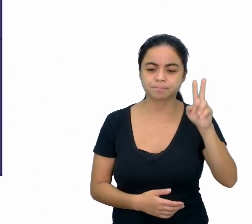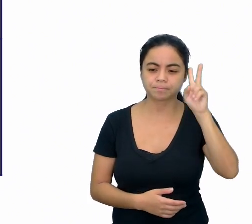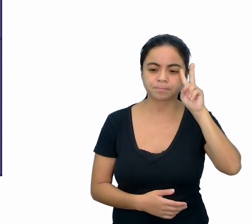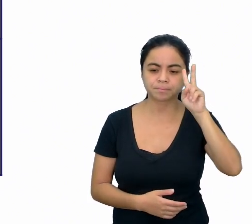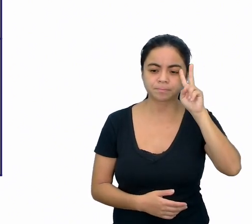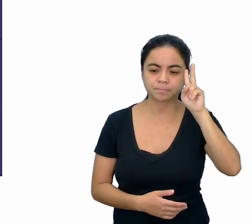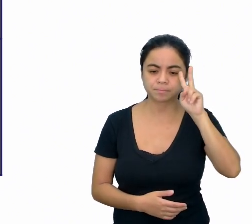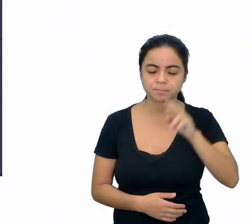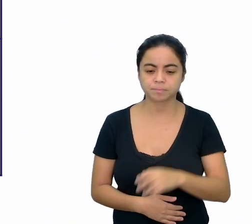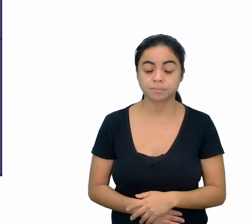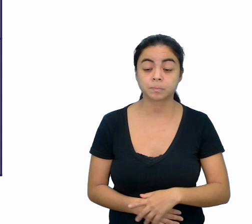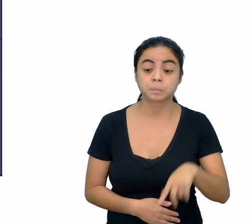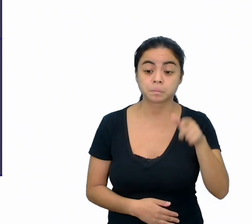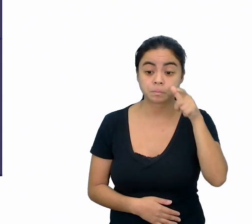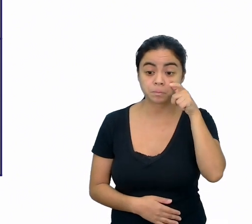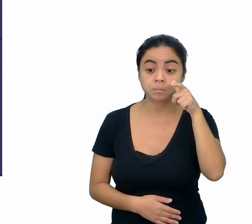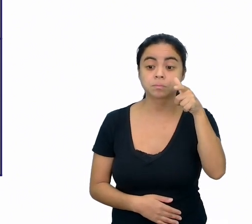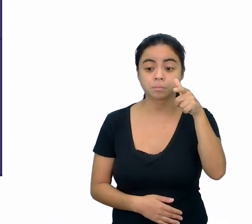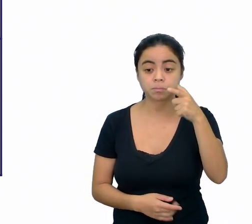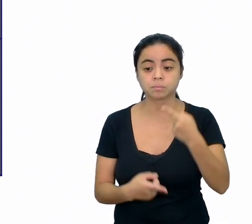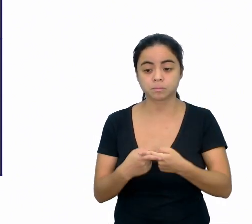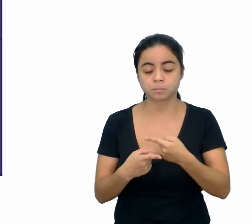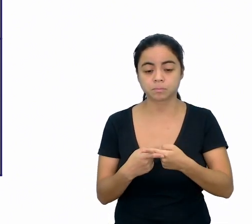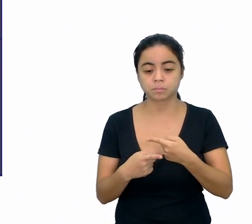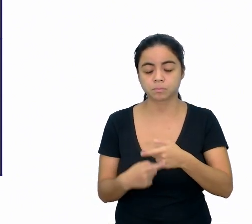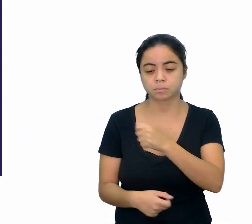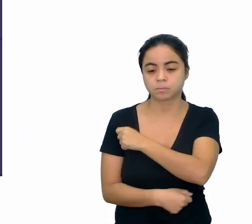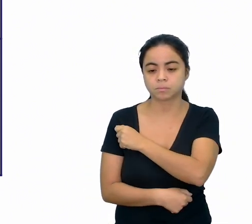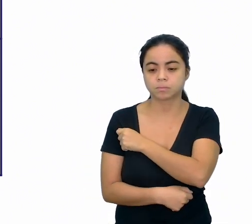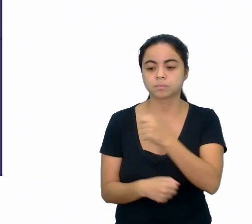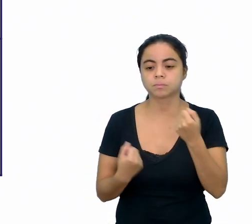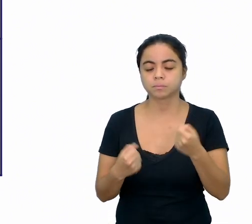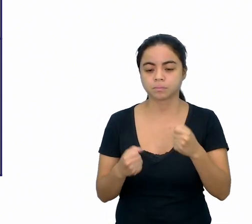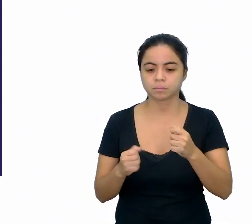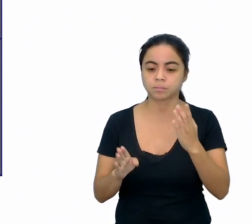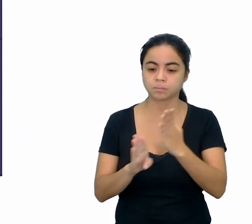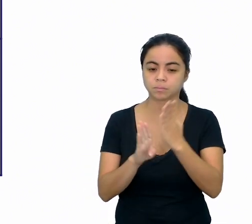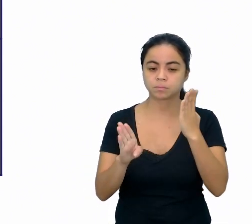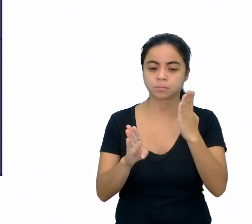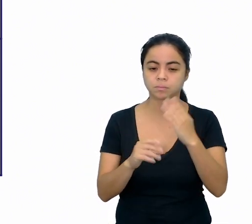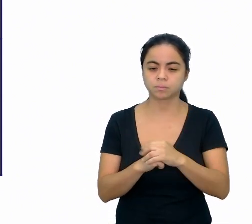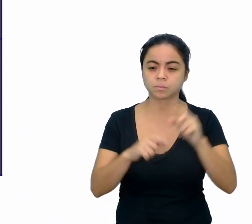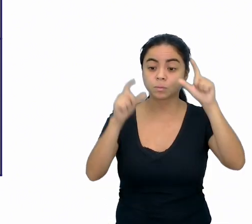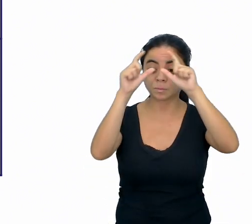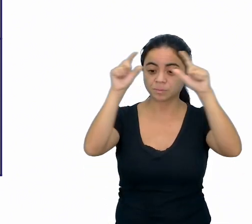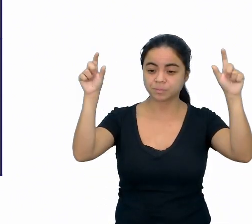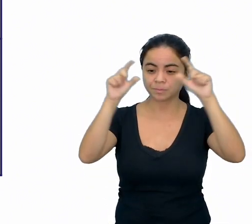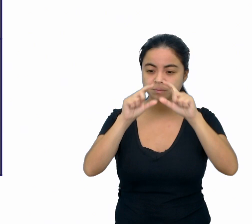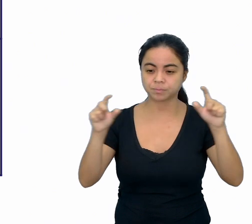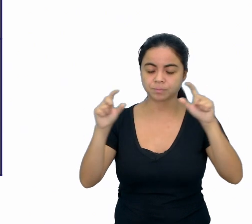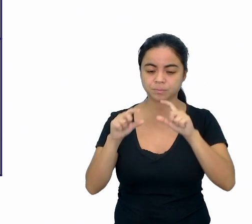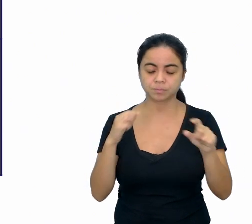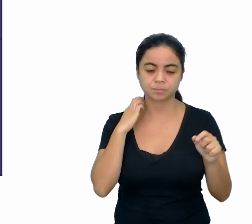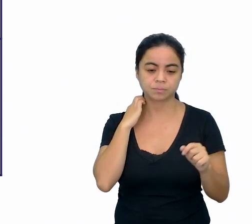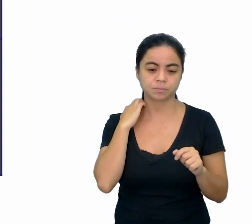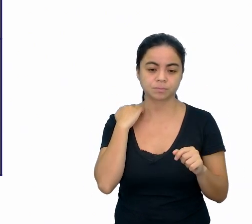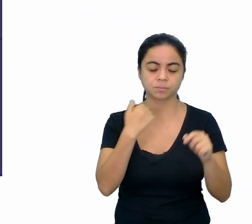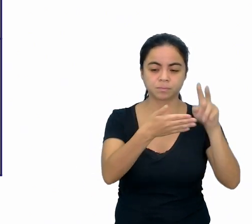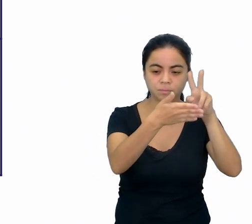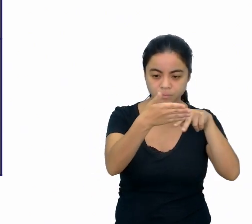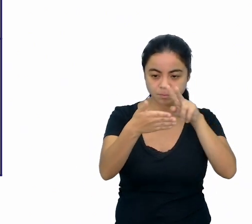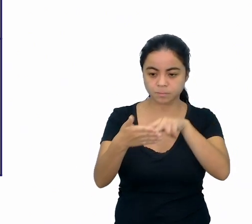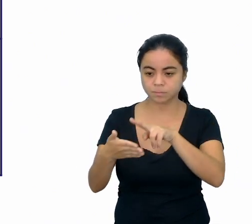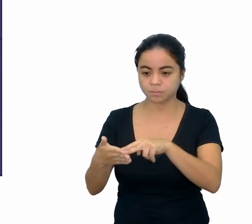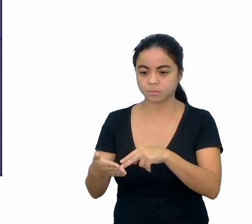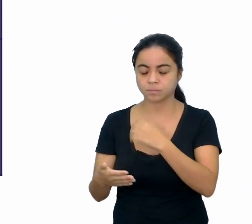é bastante interessante, pois os estudantes terão de descobrir os títulos dos contos, lendo trechos deles.